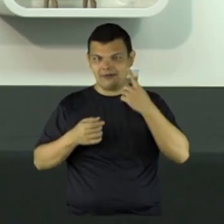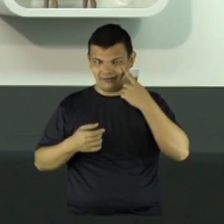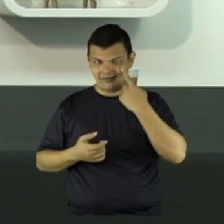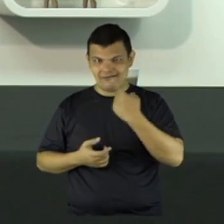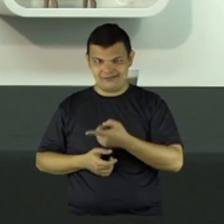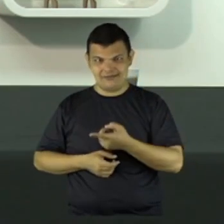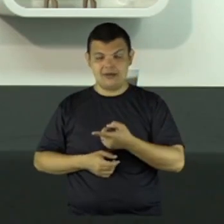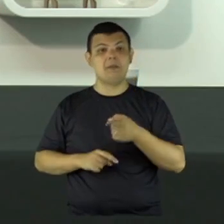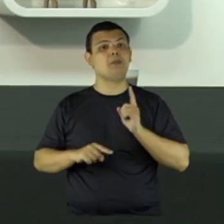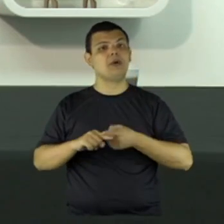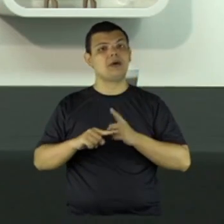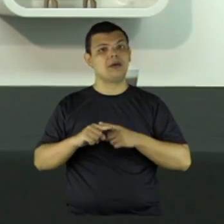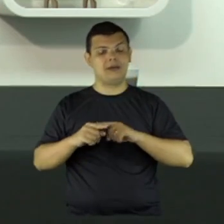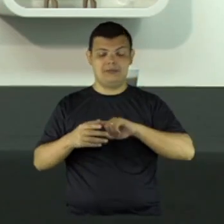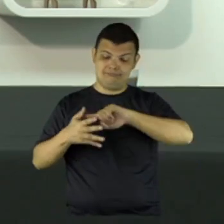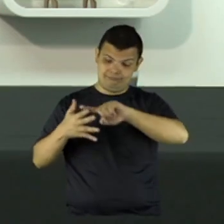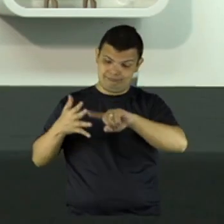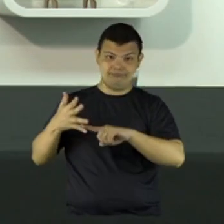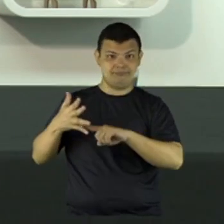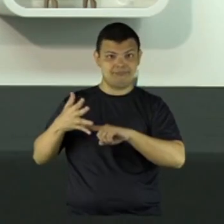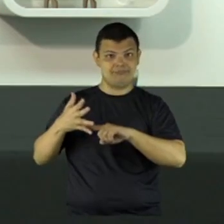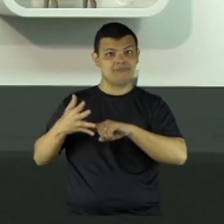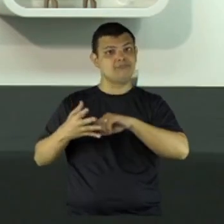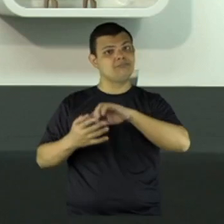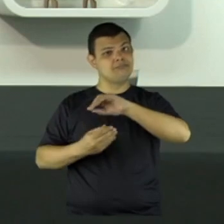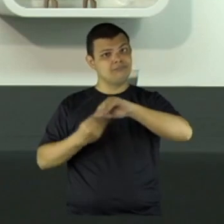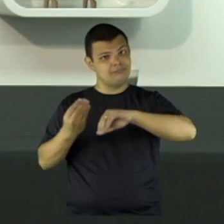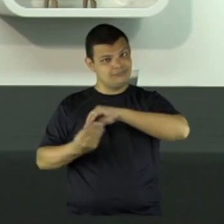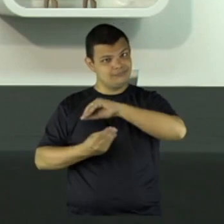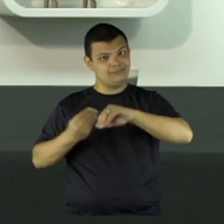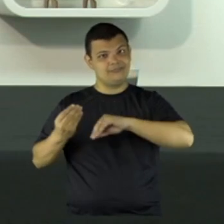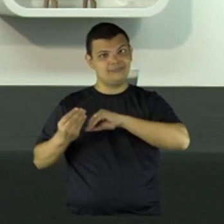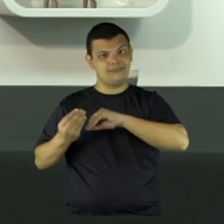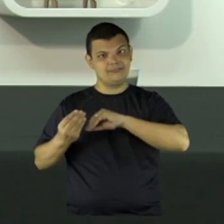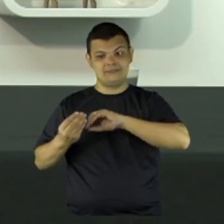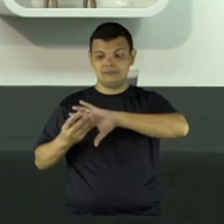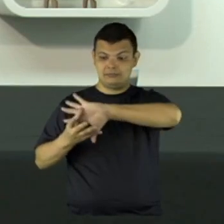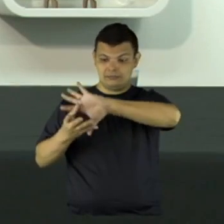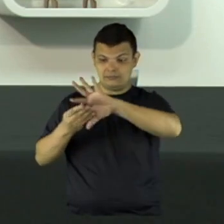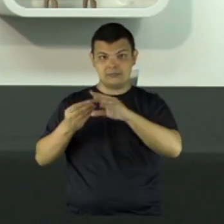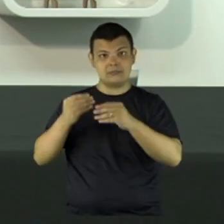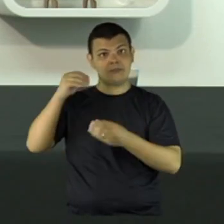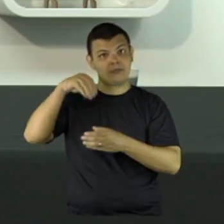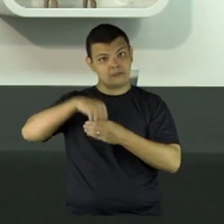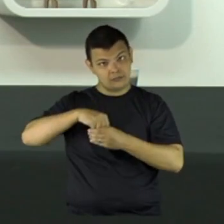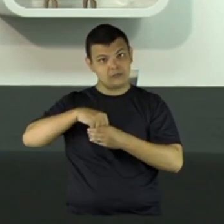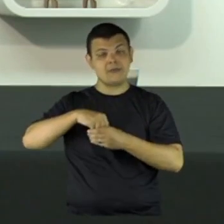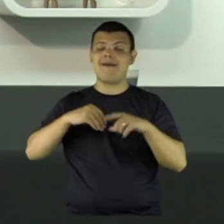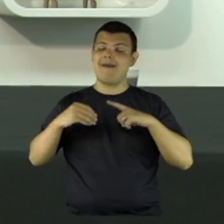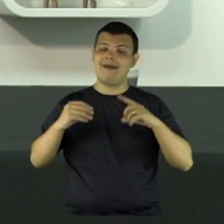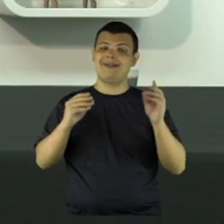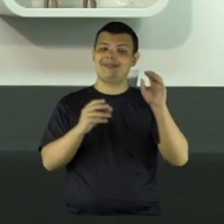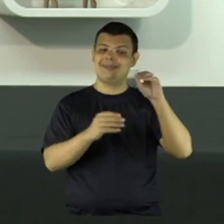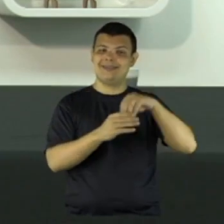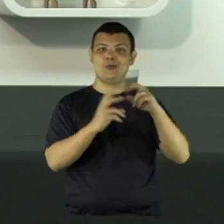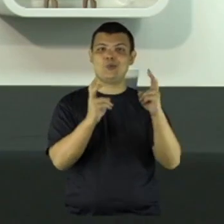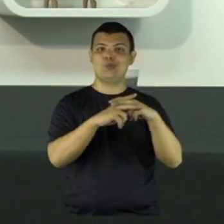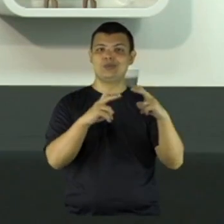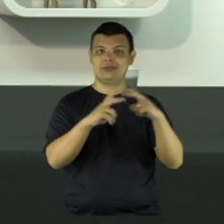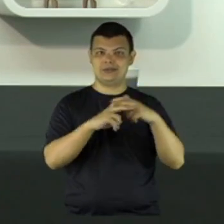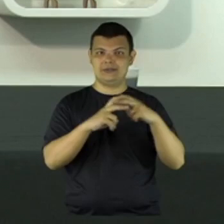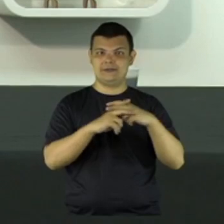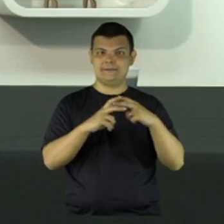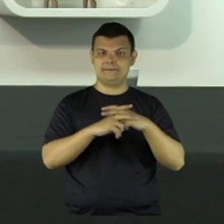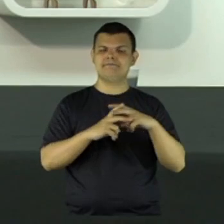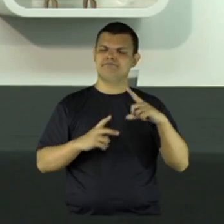outros, porque eles estão relacionados. Ao mesmo tempo, em uma luta, em um combate, eles estão ali acontecendo e a